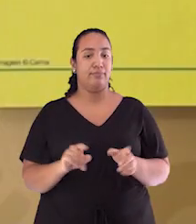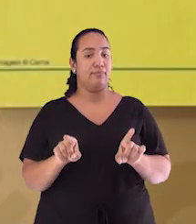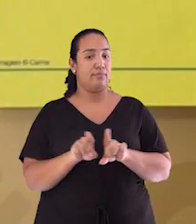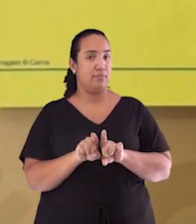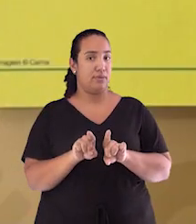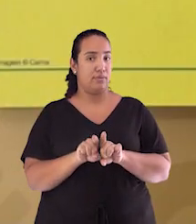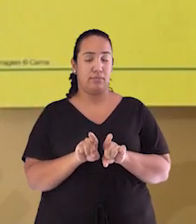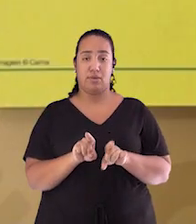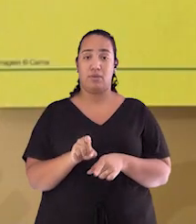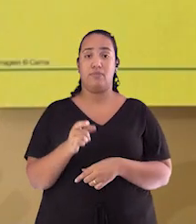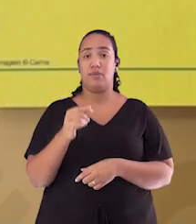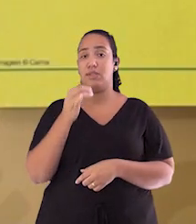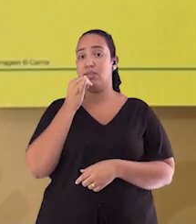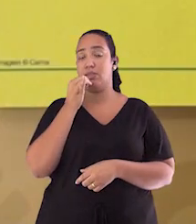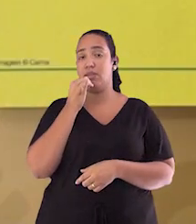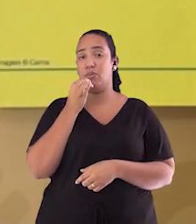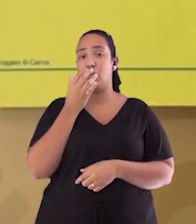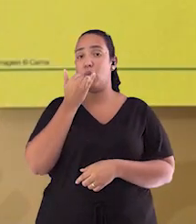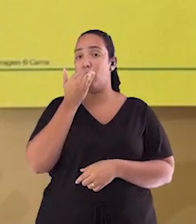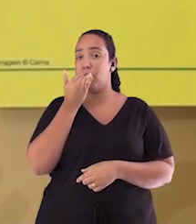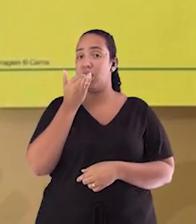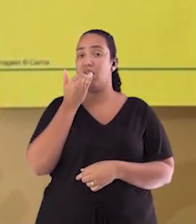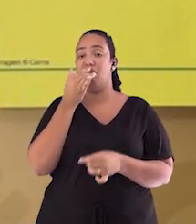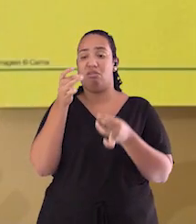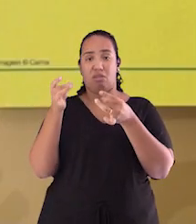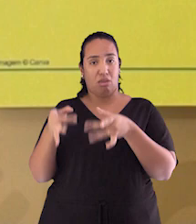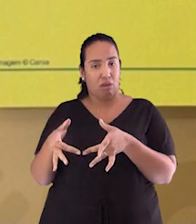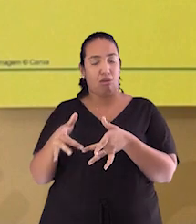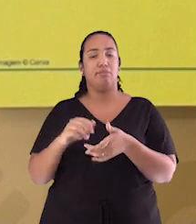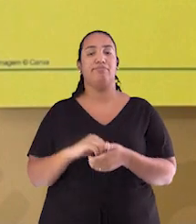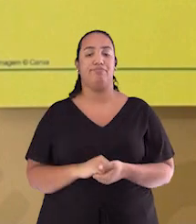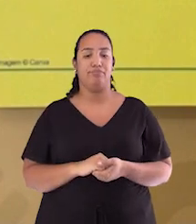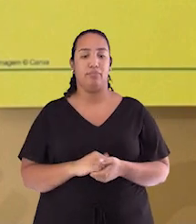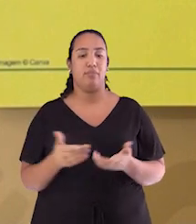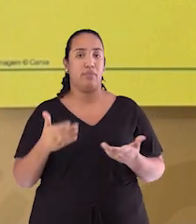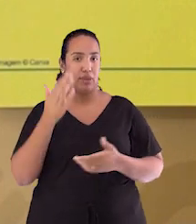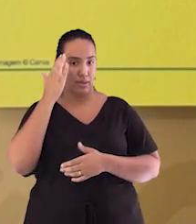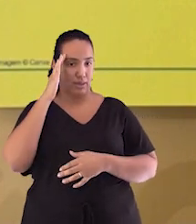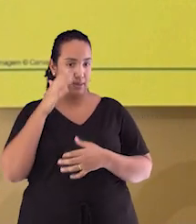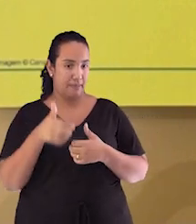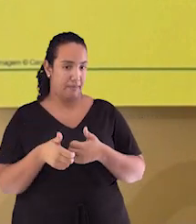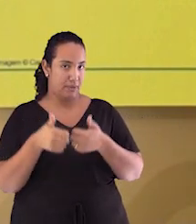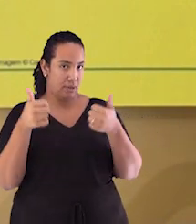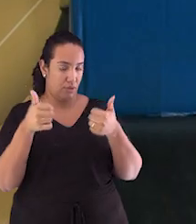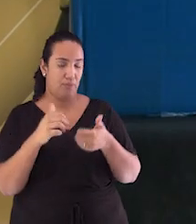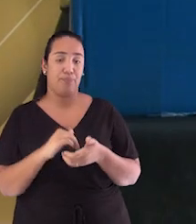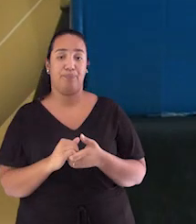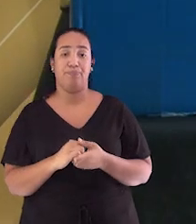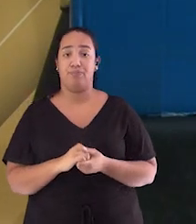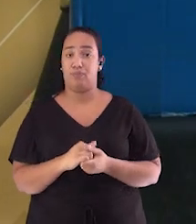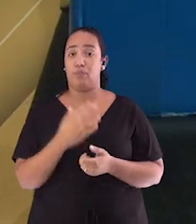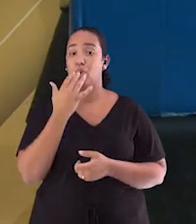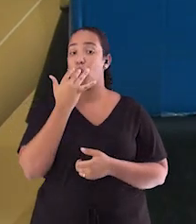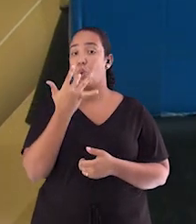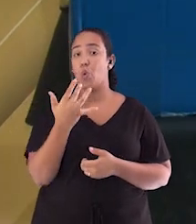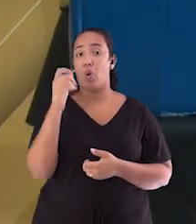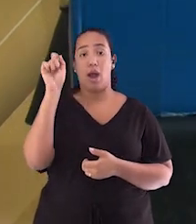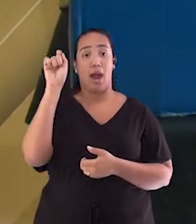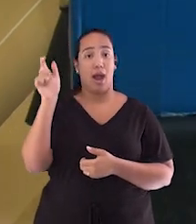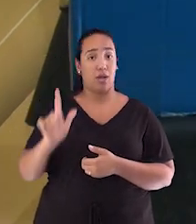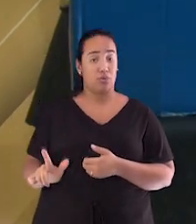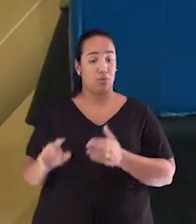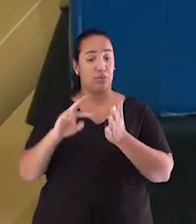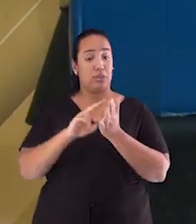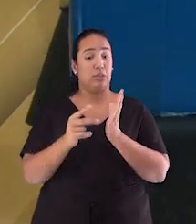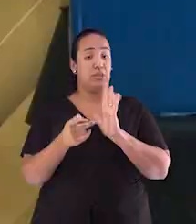e resíduos não recicláveis, orgânicos. Vamos entender melhor. A cor azul representa os